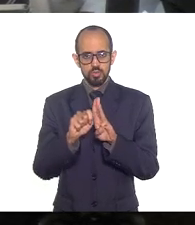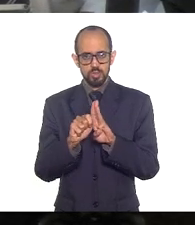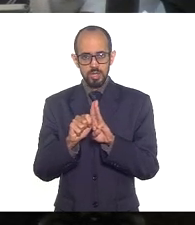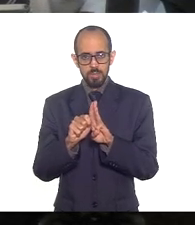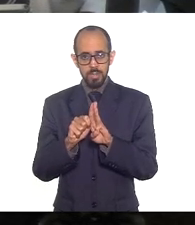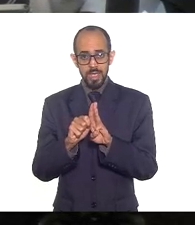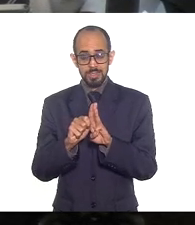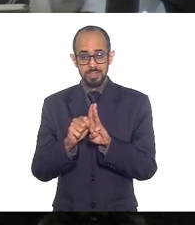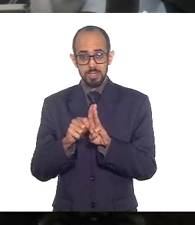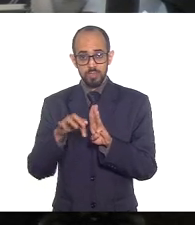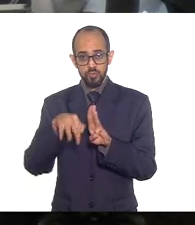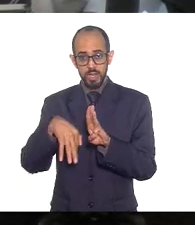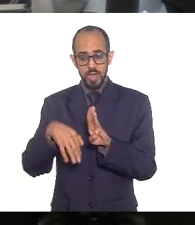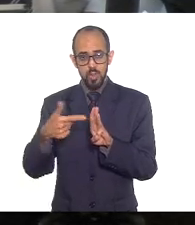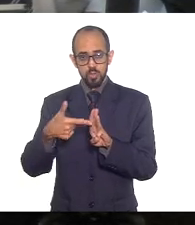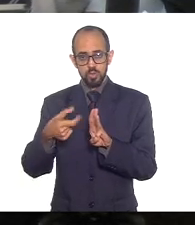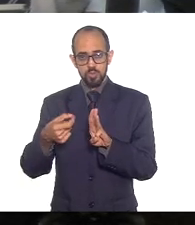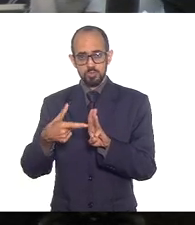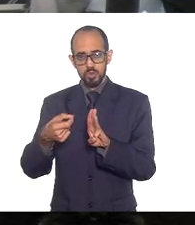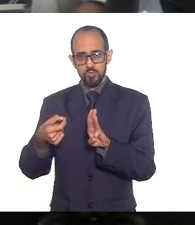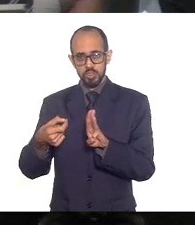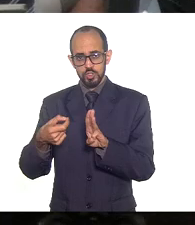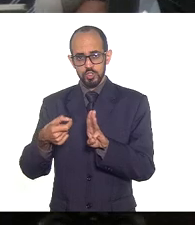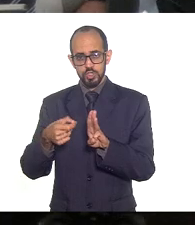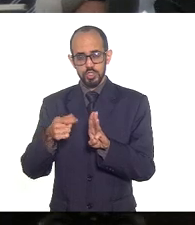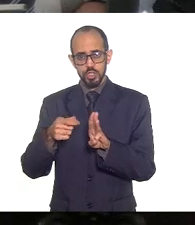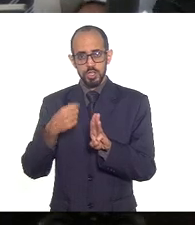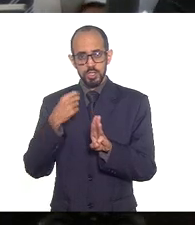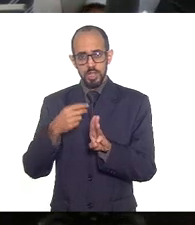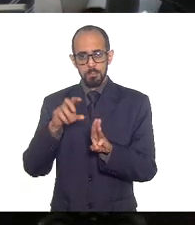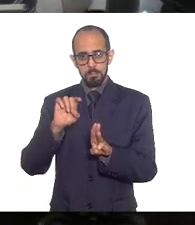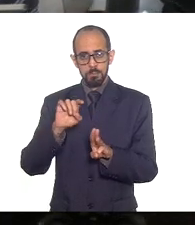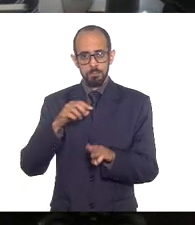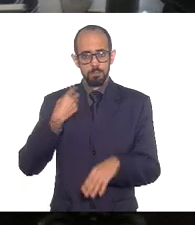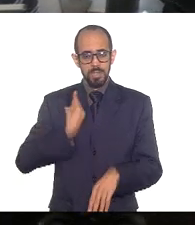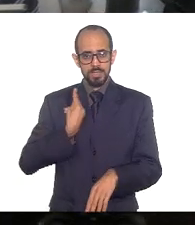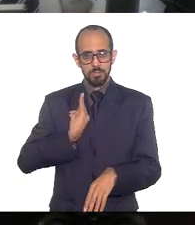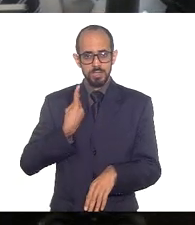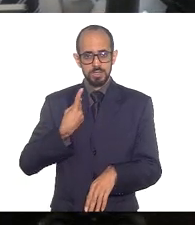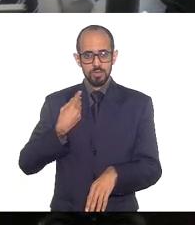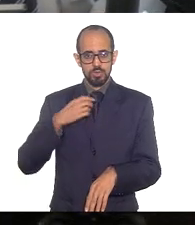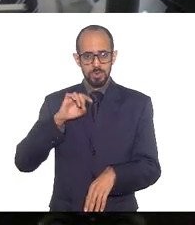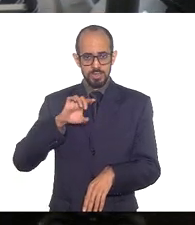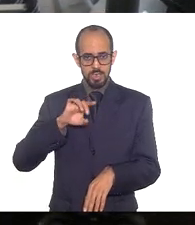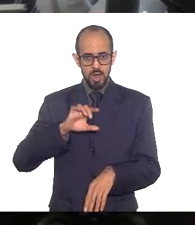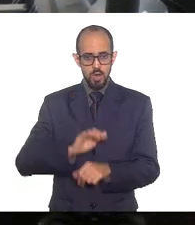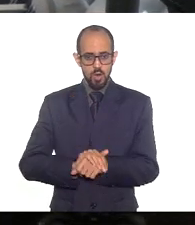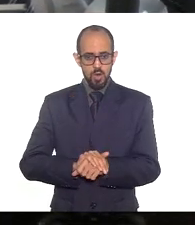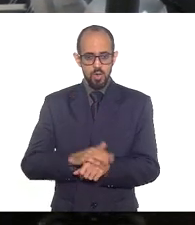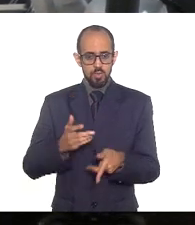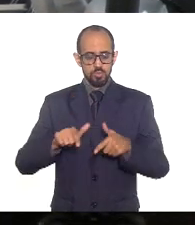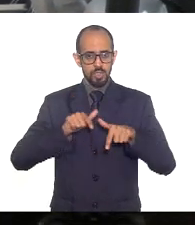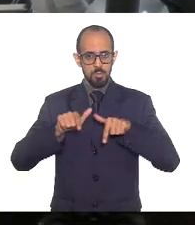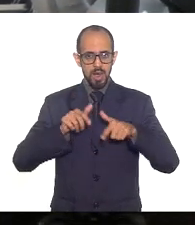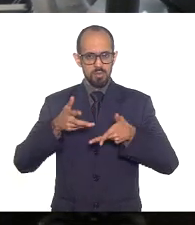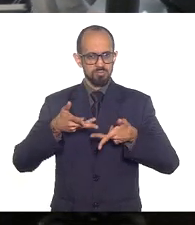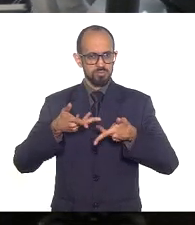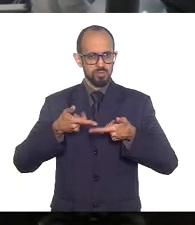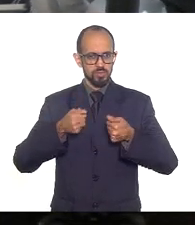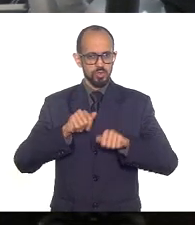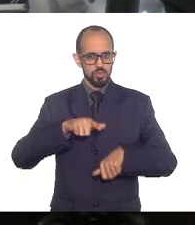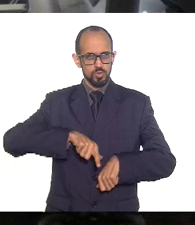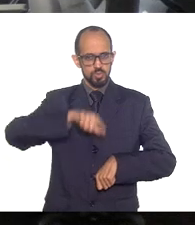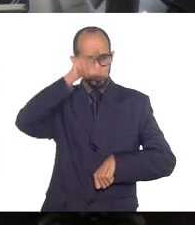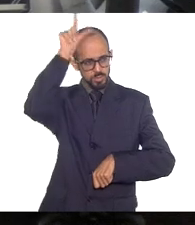da arrecadação da participação especial é mas trabalho brilhante conduzida pelo Deputado Luiz Paulo